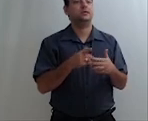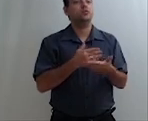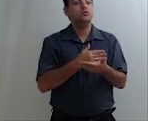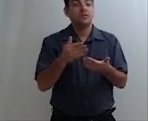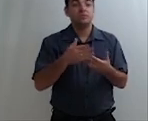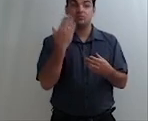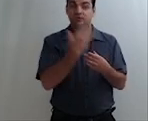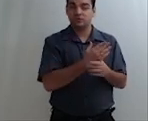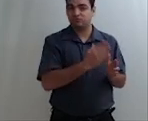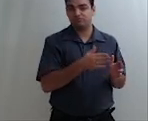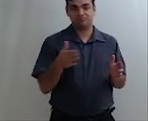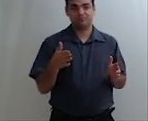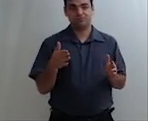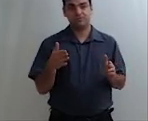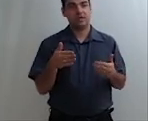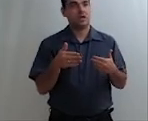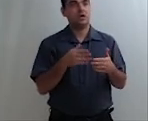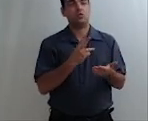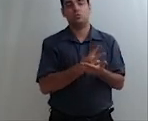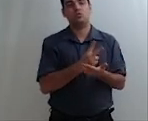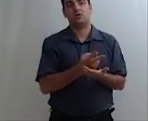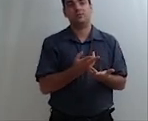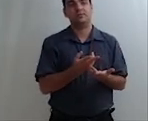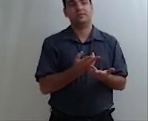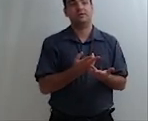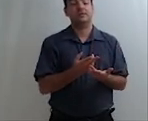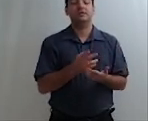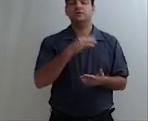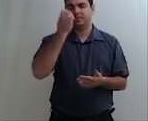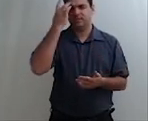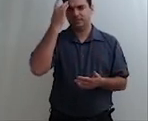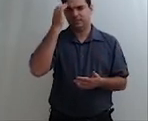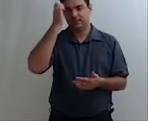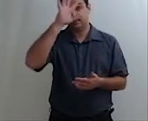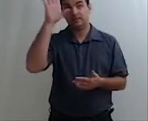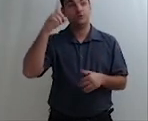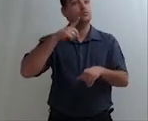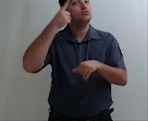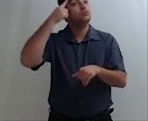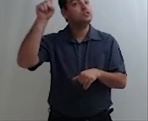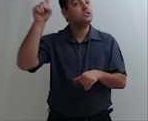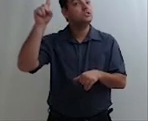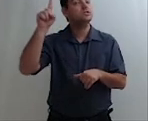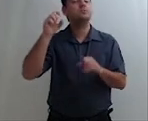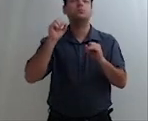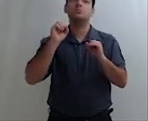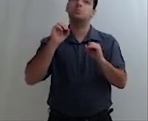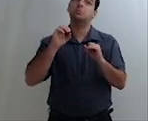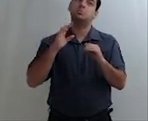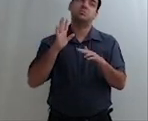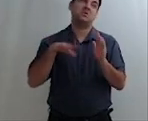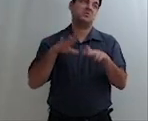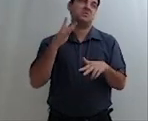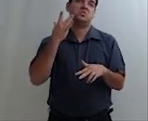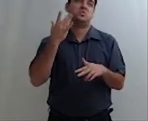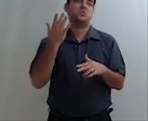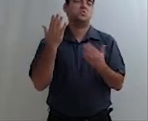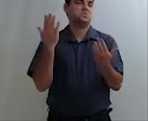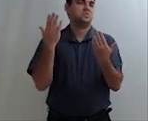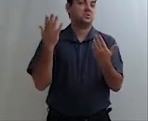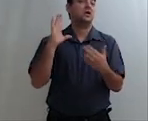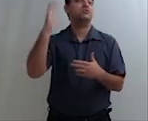eh só a termo de esclarecimento na data do possível fato do possível crime né